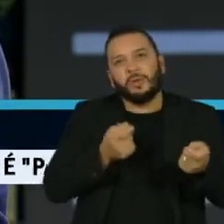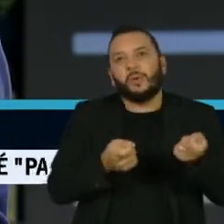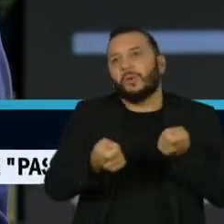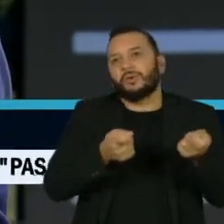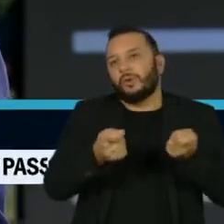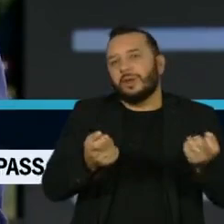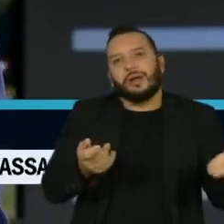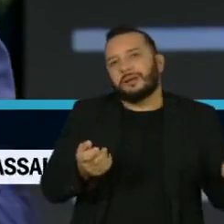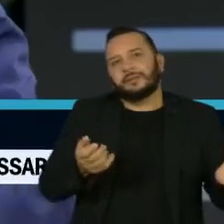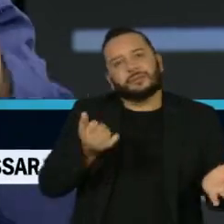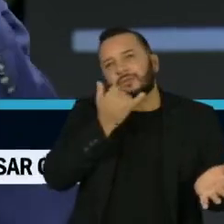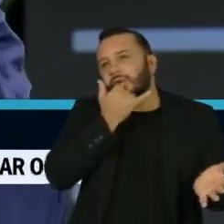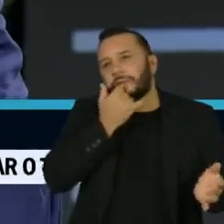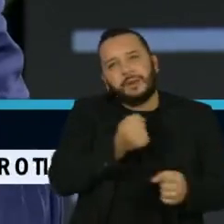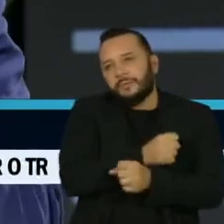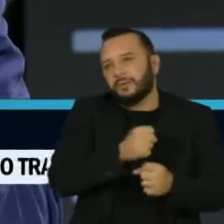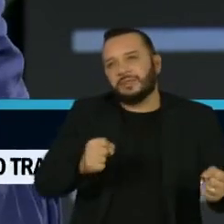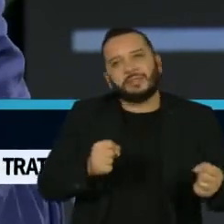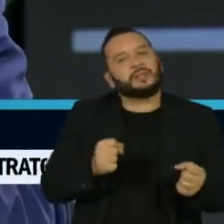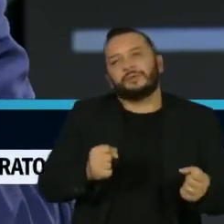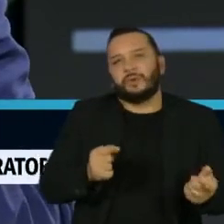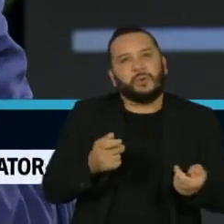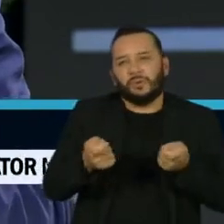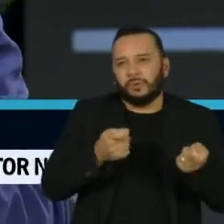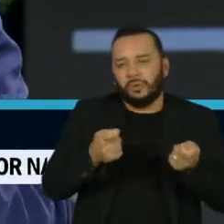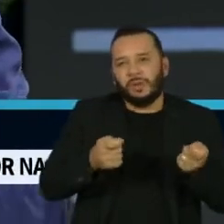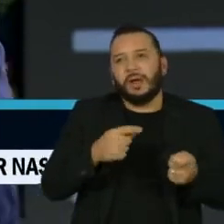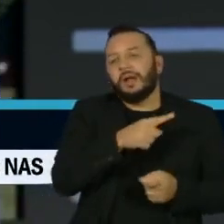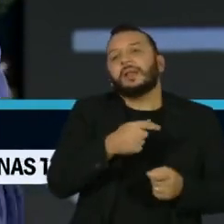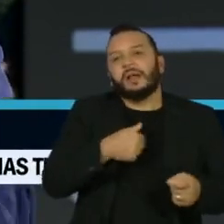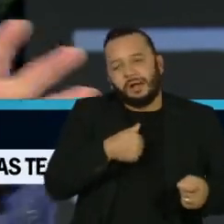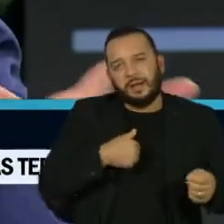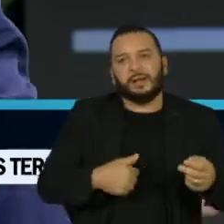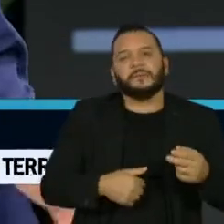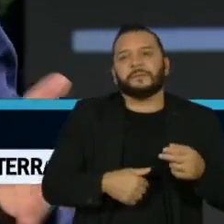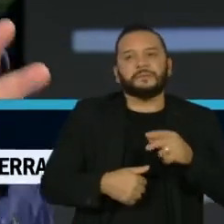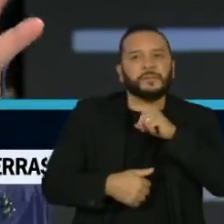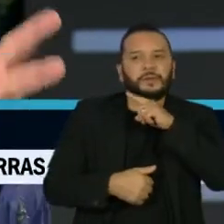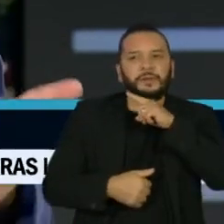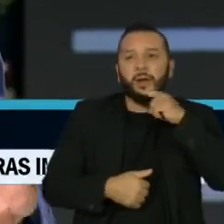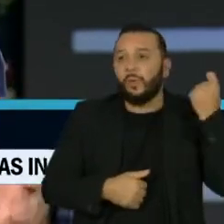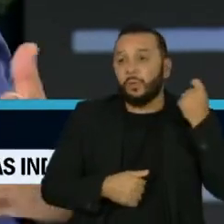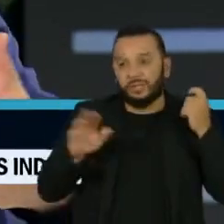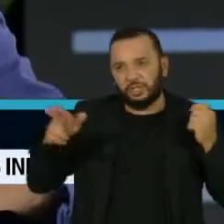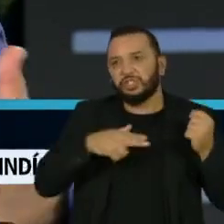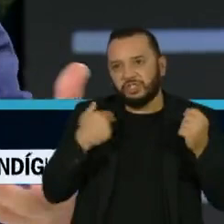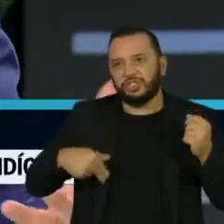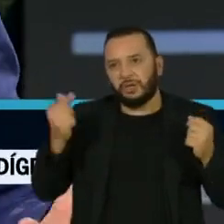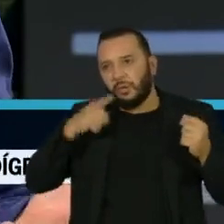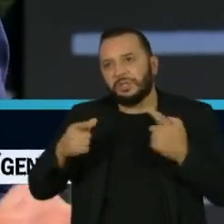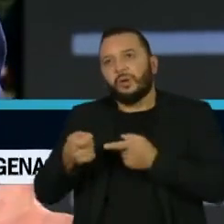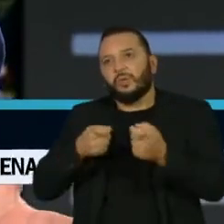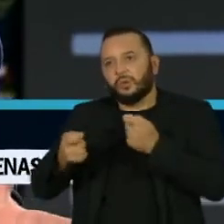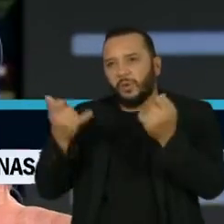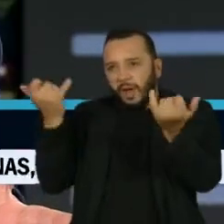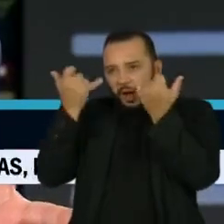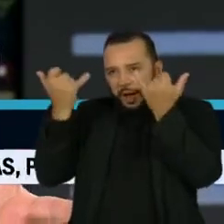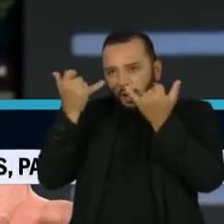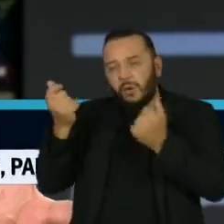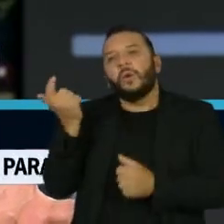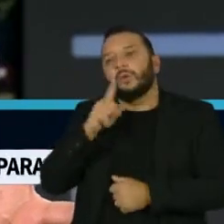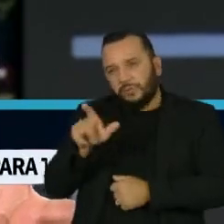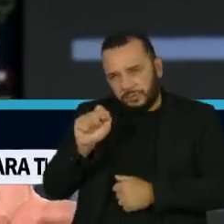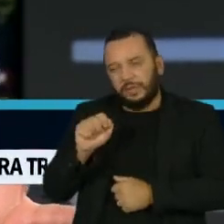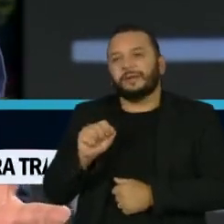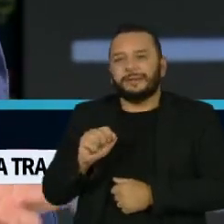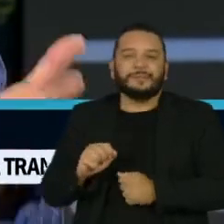tem como controlar mais na Rússia. Na China eles conseguem. A Rússia não tem essa sofisticação de controle de rede como